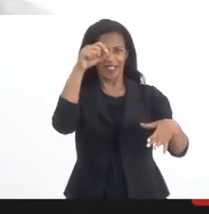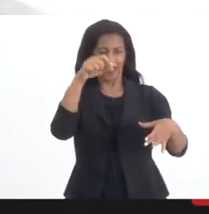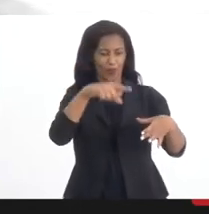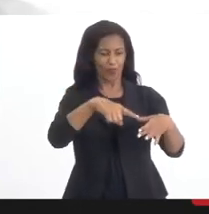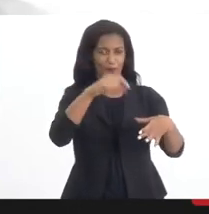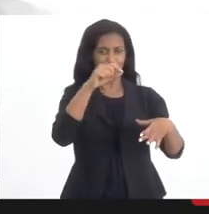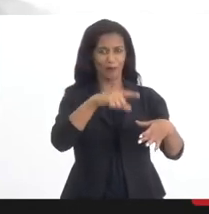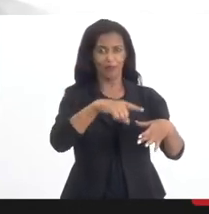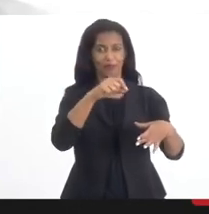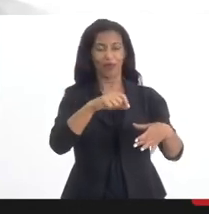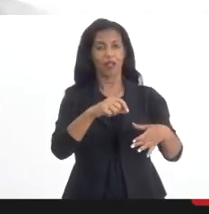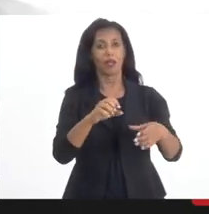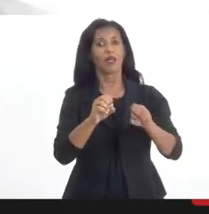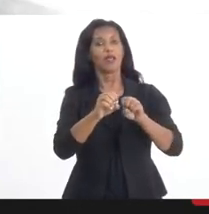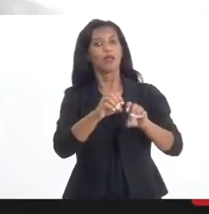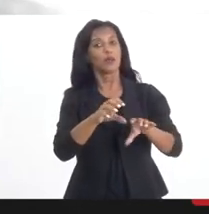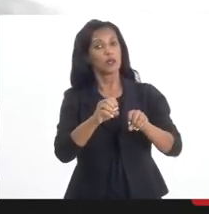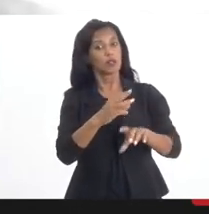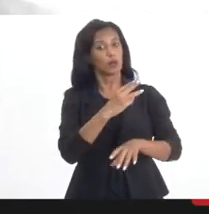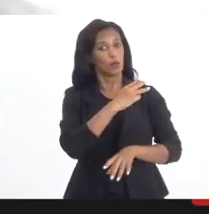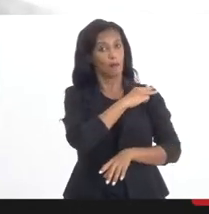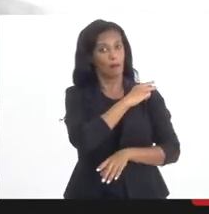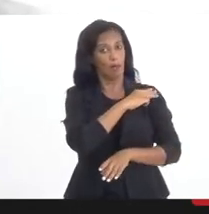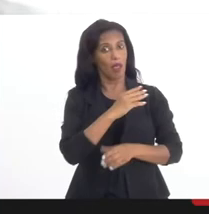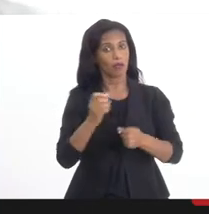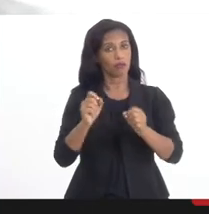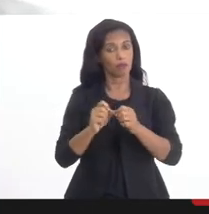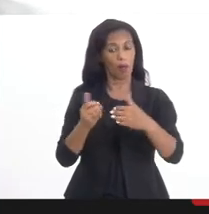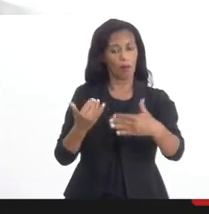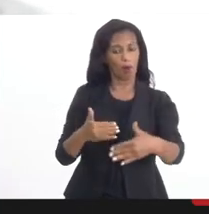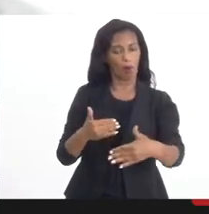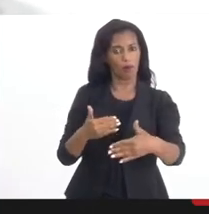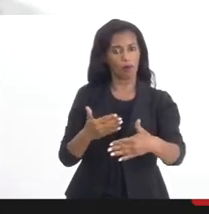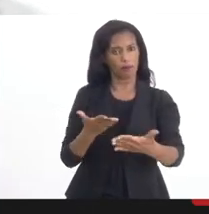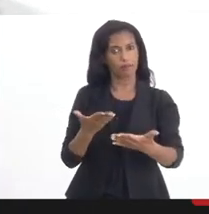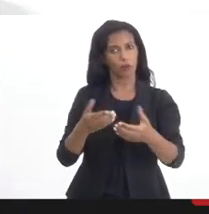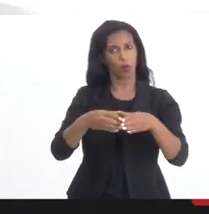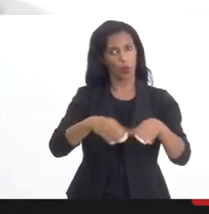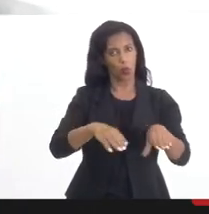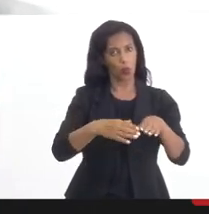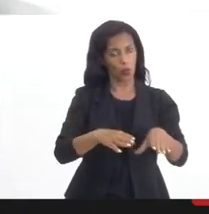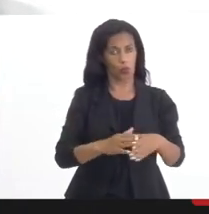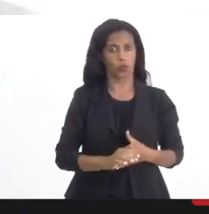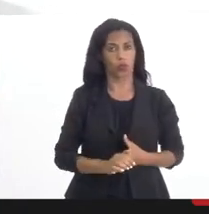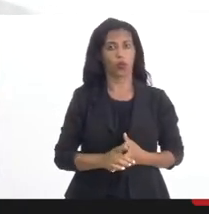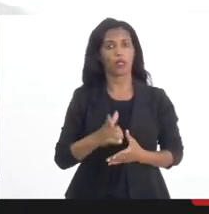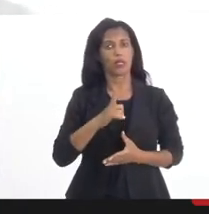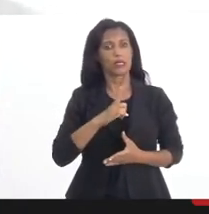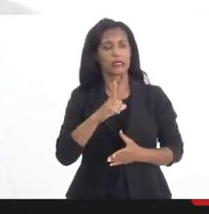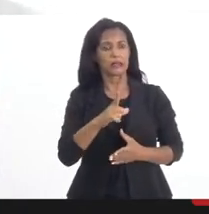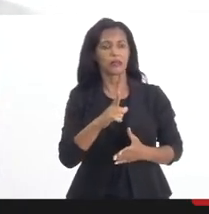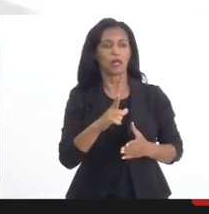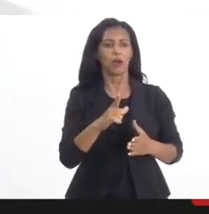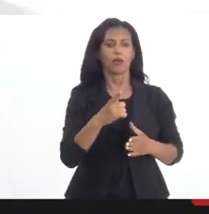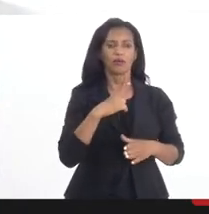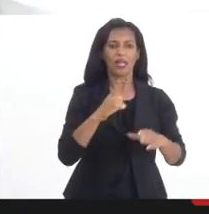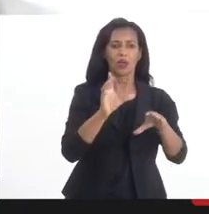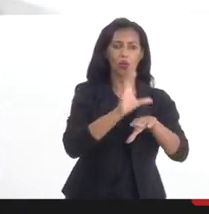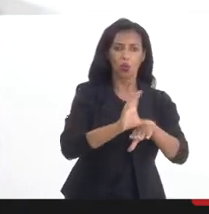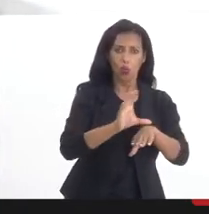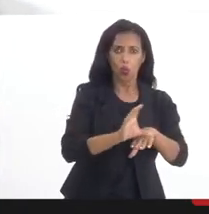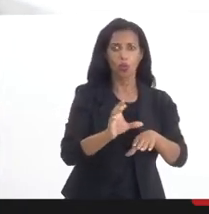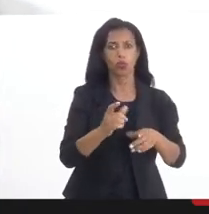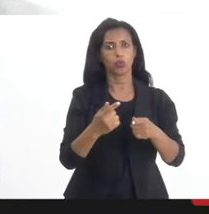ensino médio, através de concurso. Então, assim, a comunidade tem cursos, tem o ensino médio para oferecer,